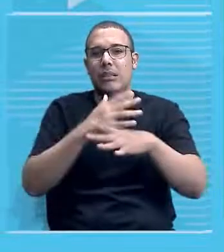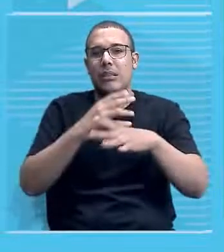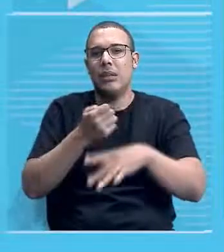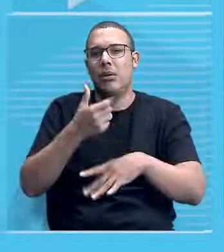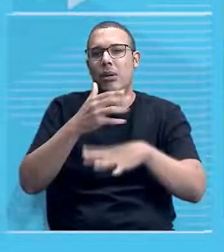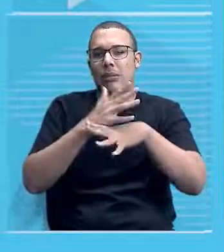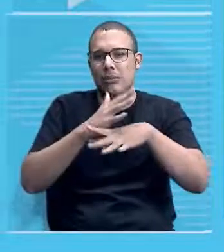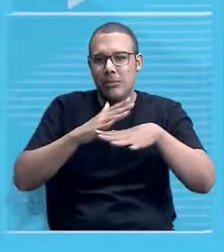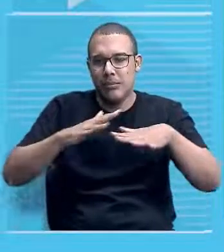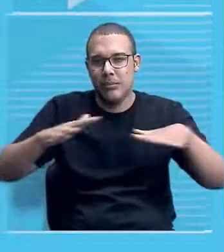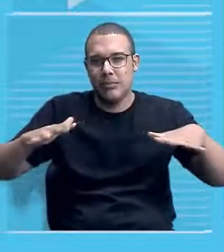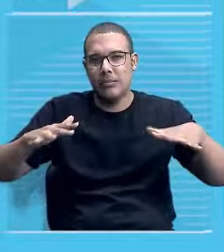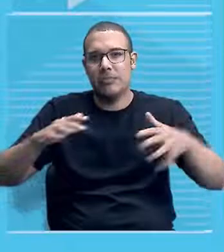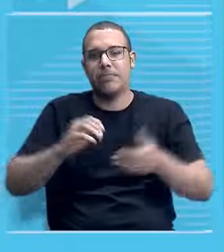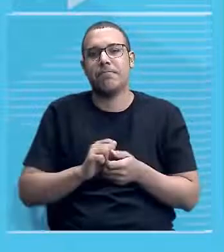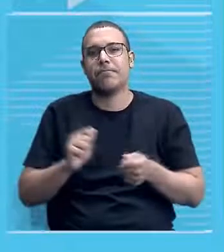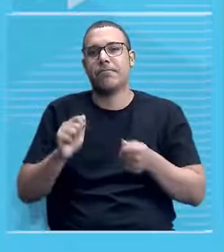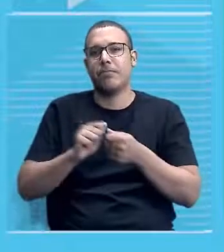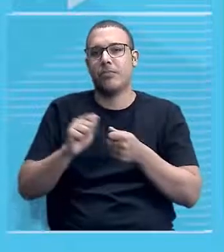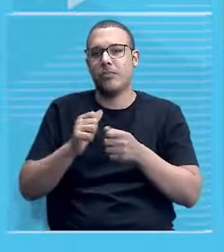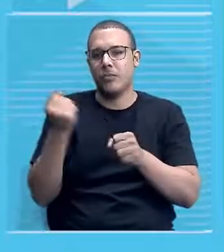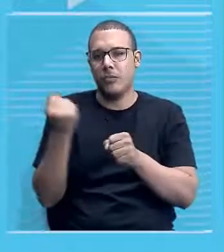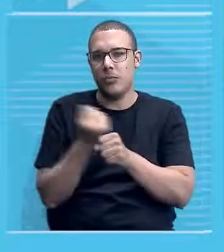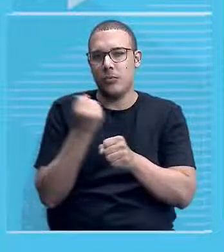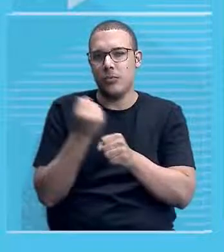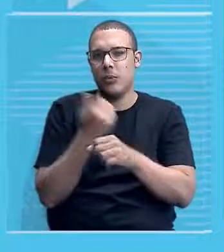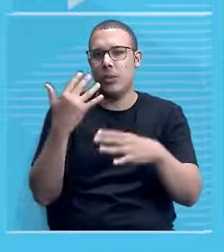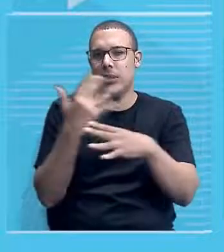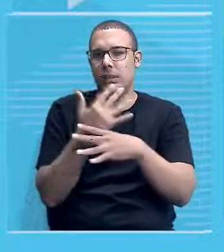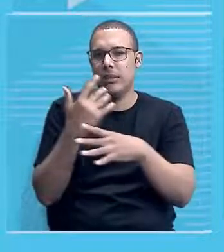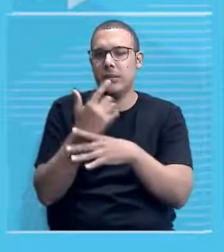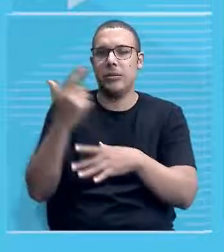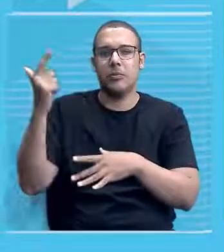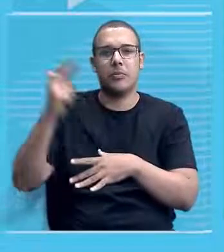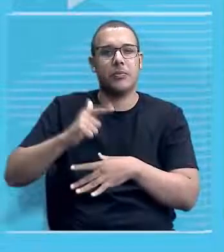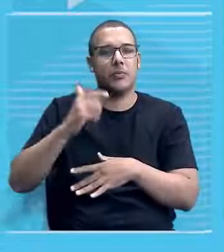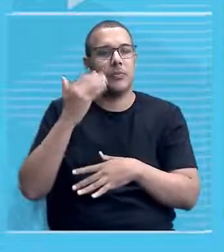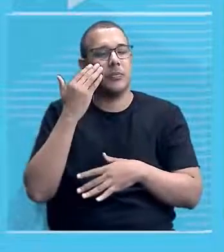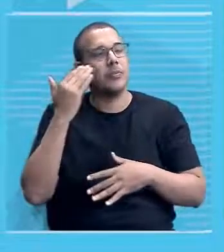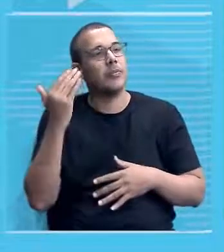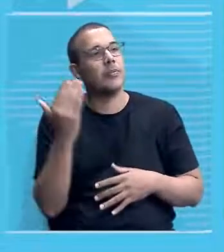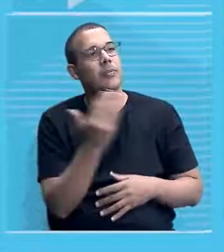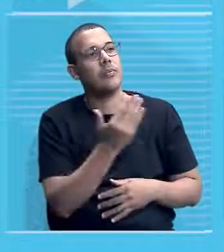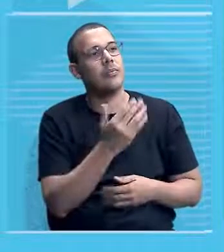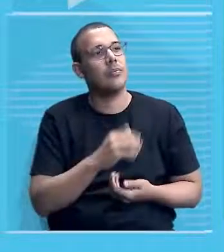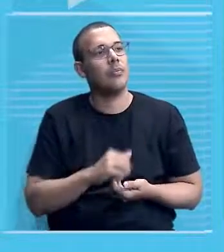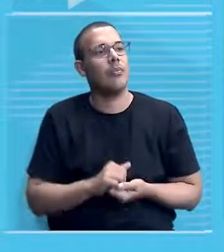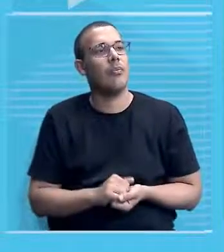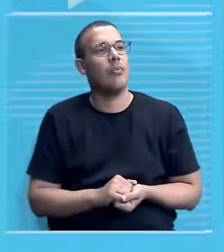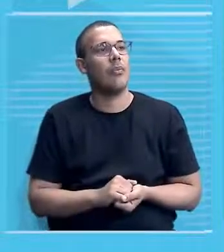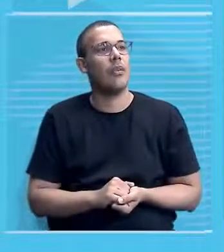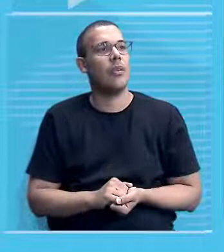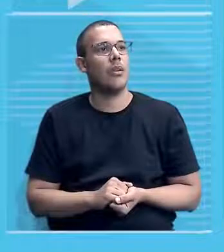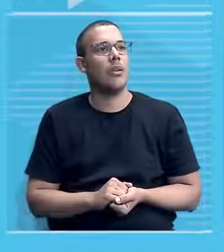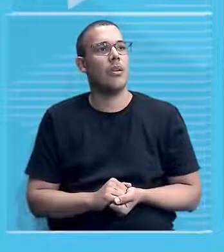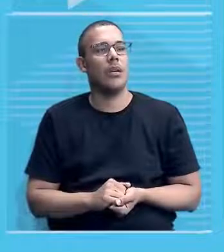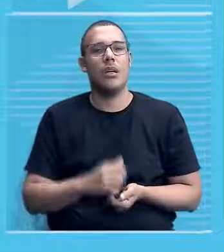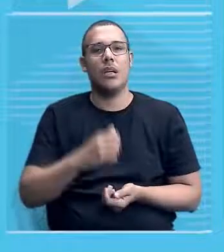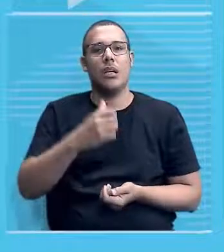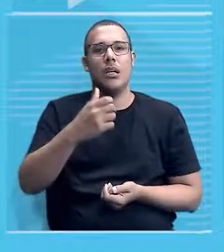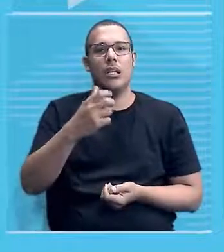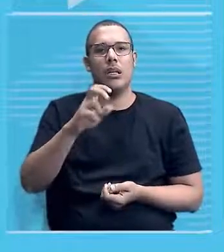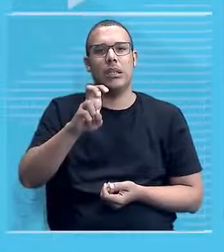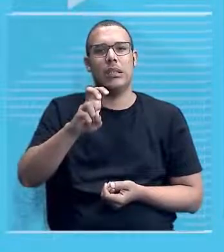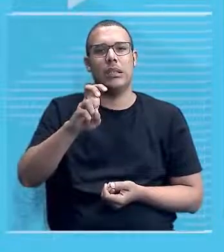então ele vai reconstruir a cidade tá bem aqui ó 50 mil vítimas